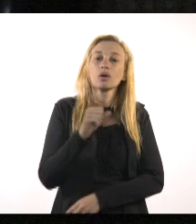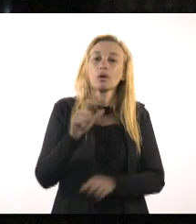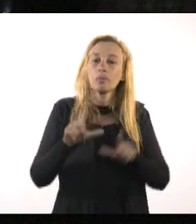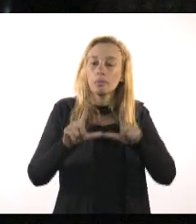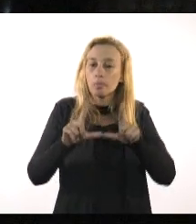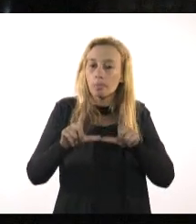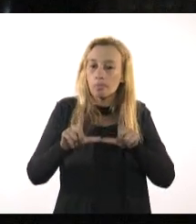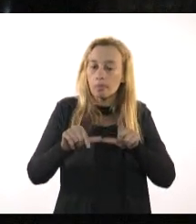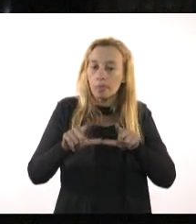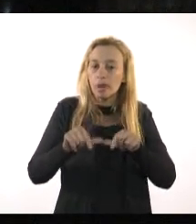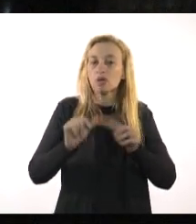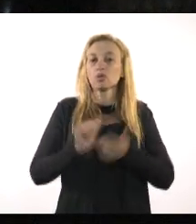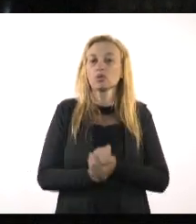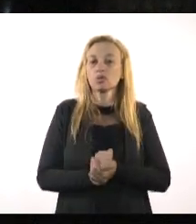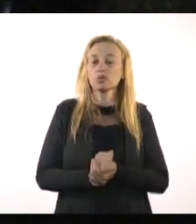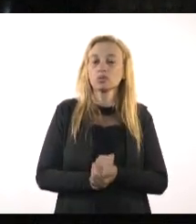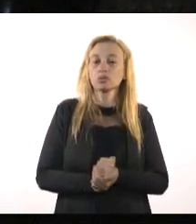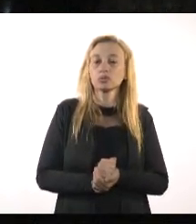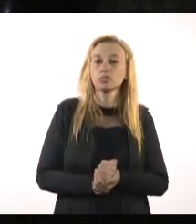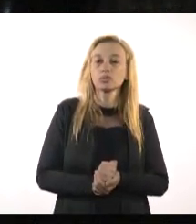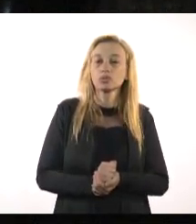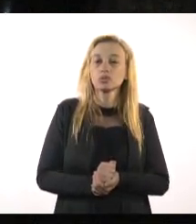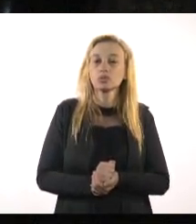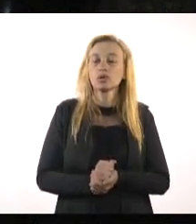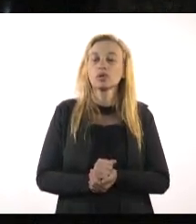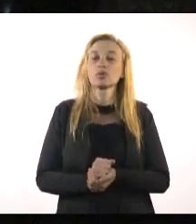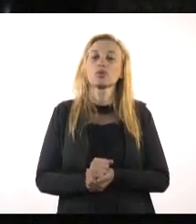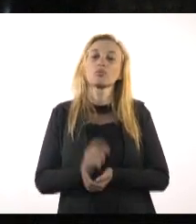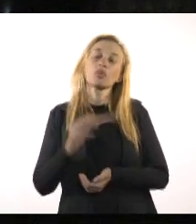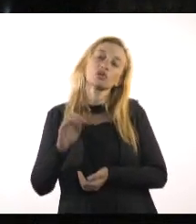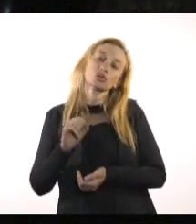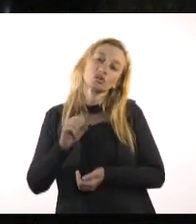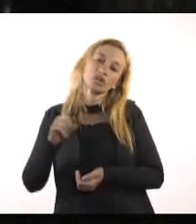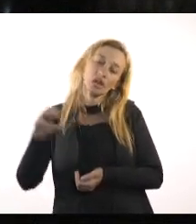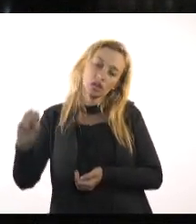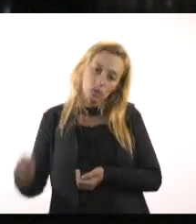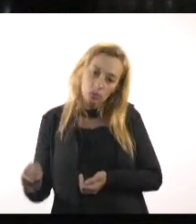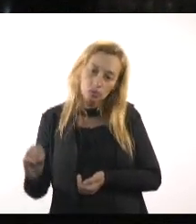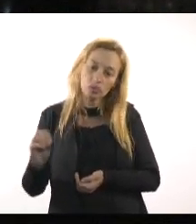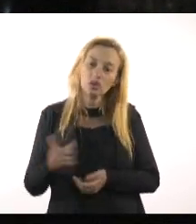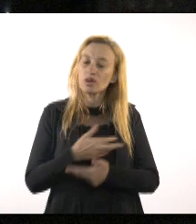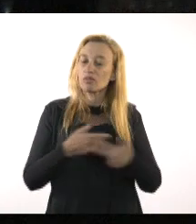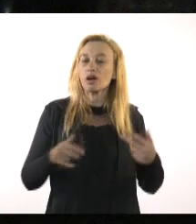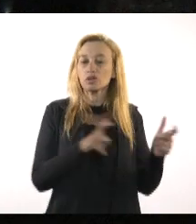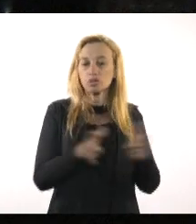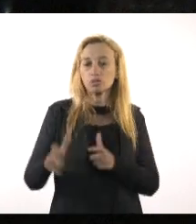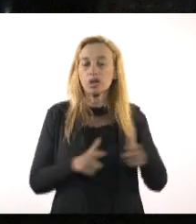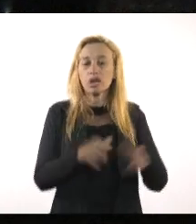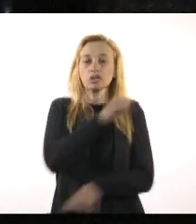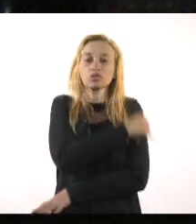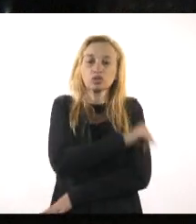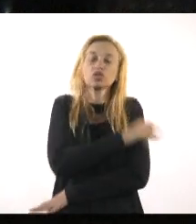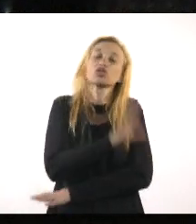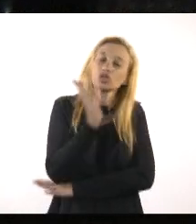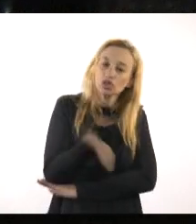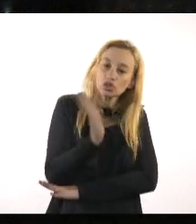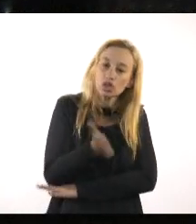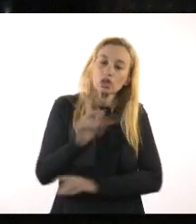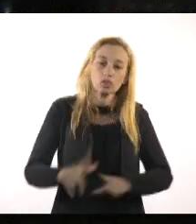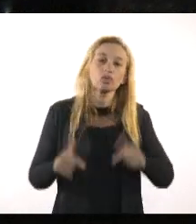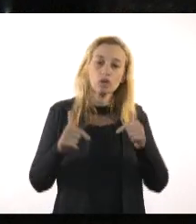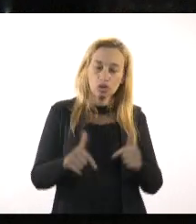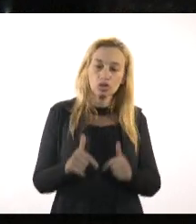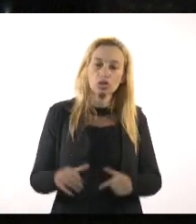Bangu, né, Bom Sucesso, tantos lugares no Rio de Janeiro já na atuação